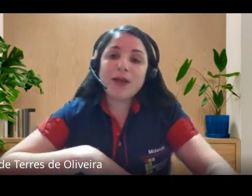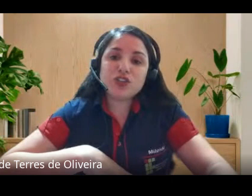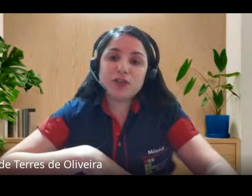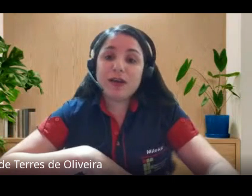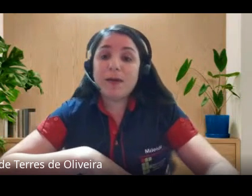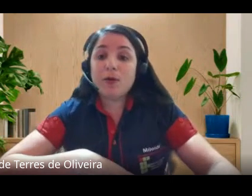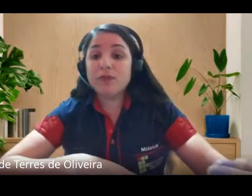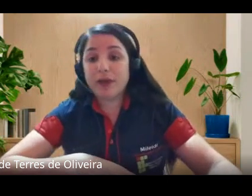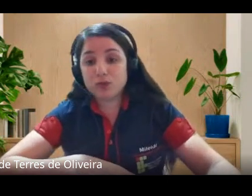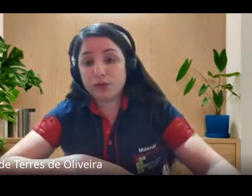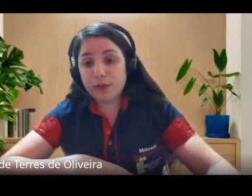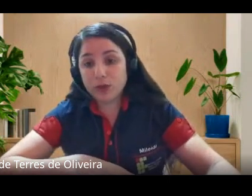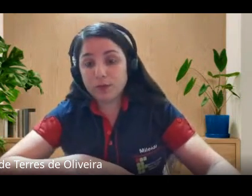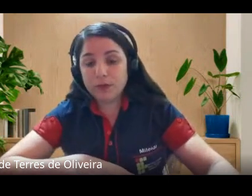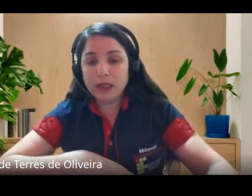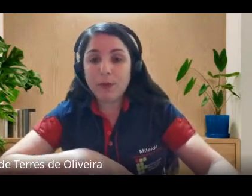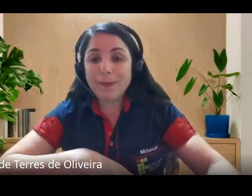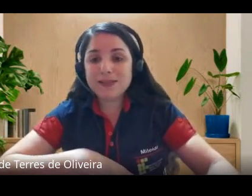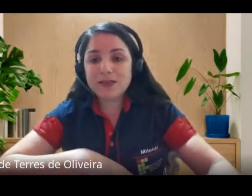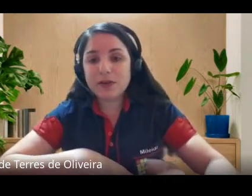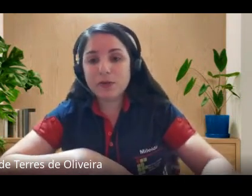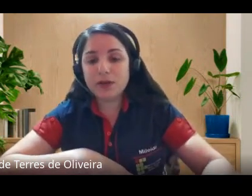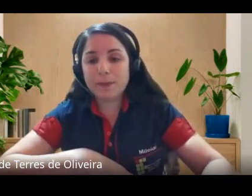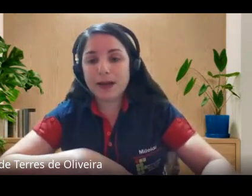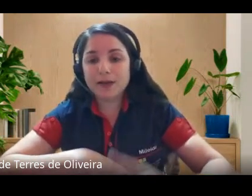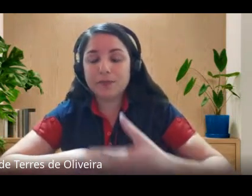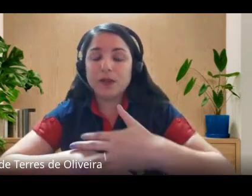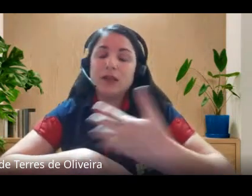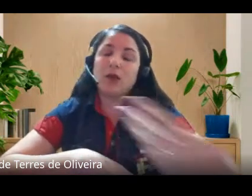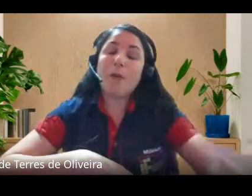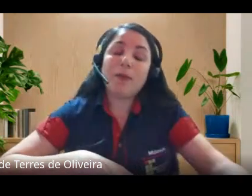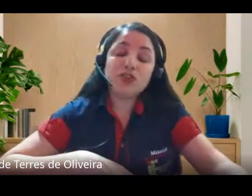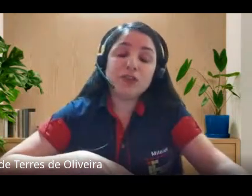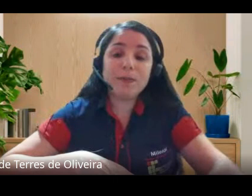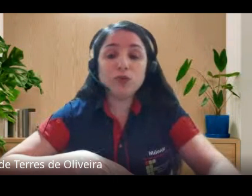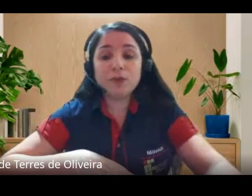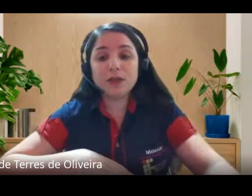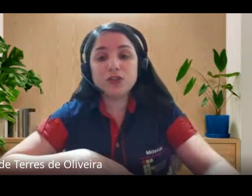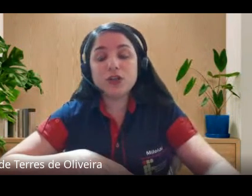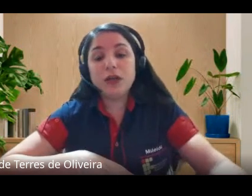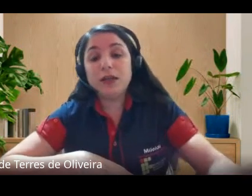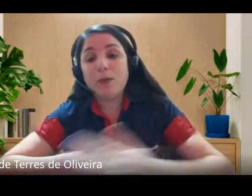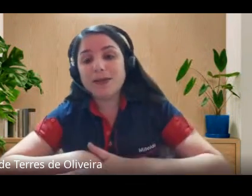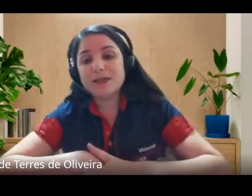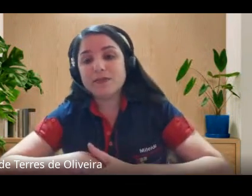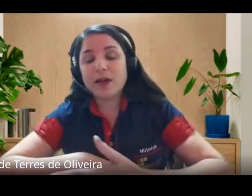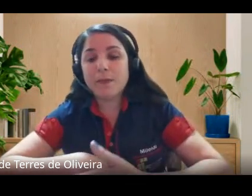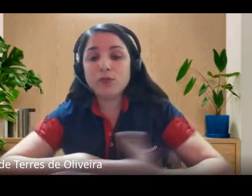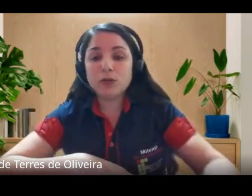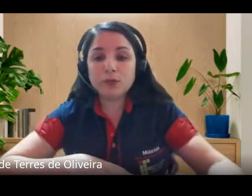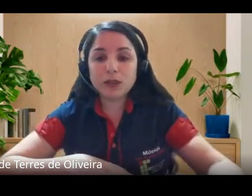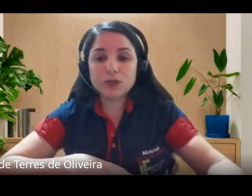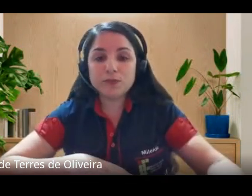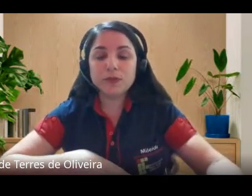mão ativa é a mão que faz o movimento e a mão passiva é a mão que fica parada. Então, a mão ativa é a mão dominante e a mão passiva é a